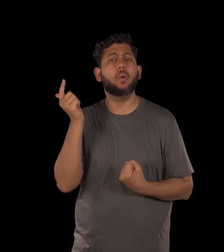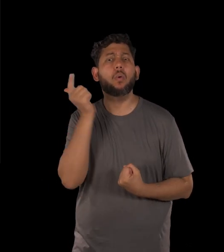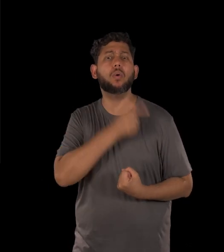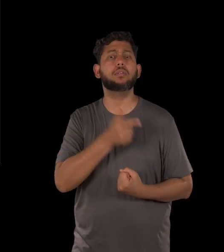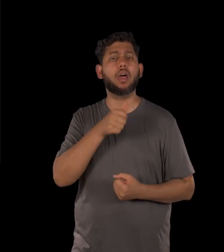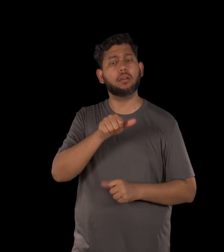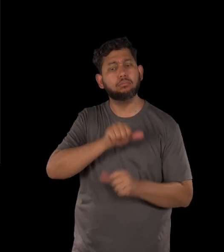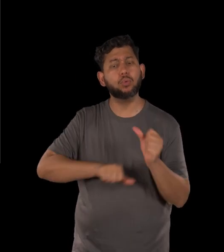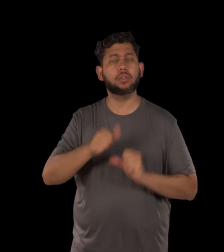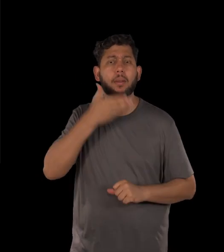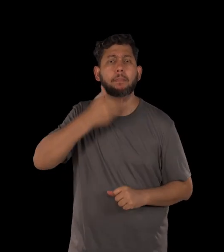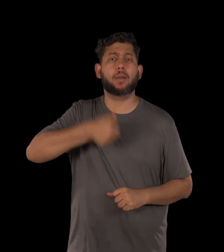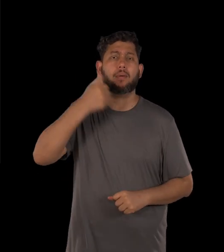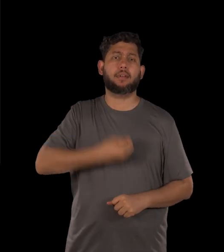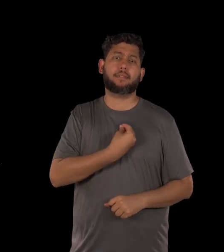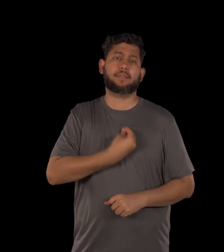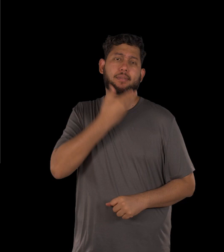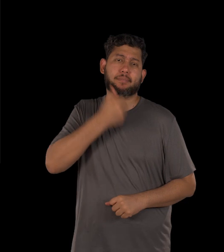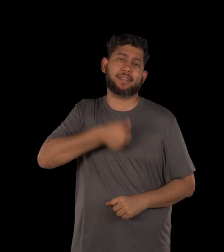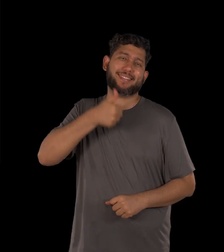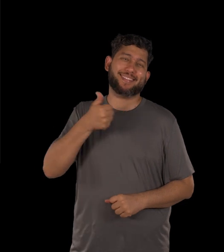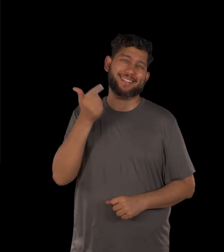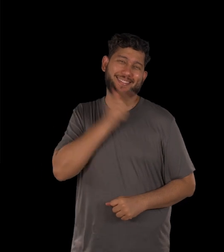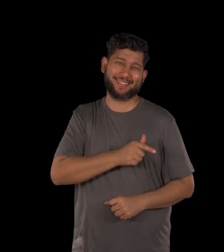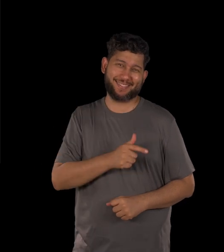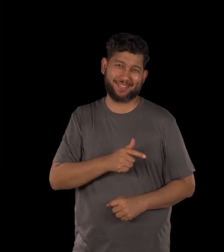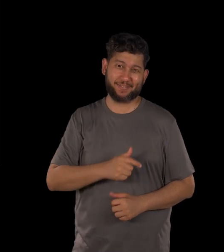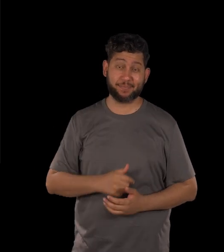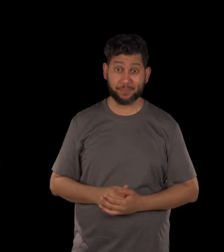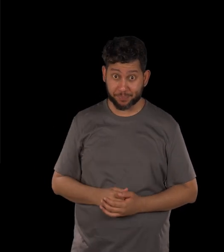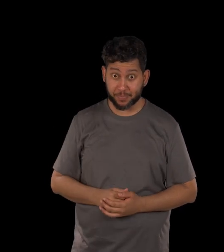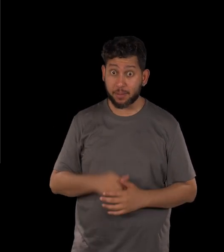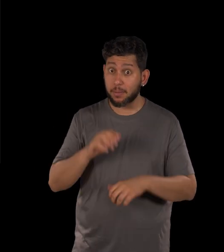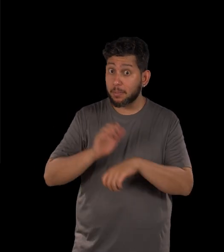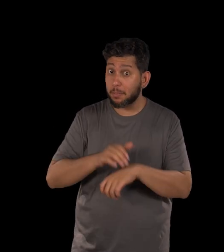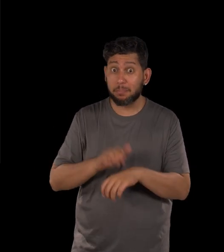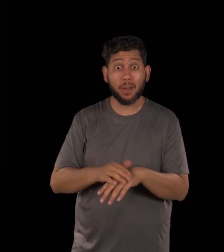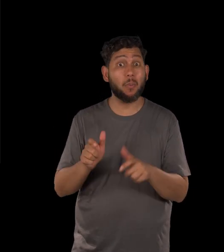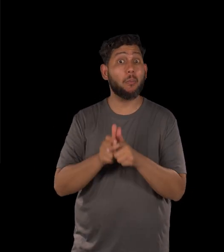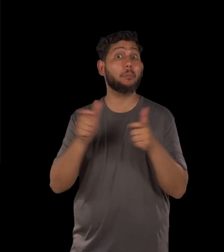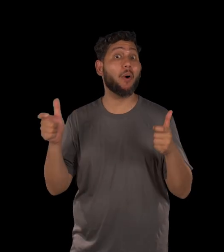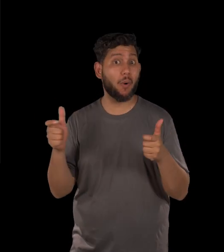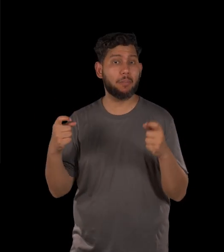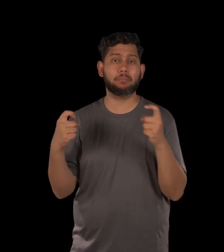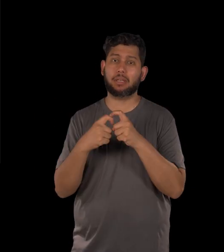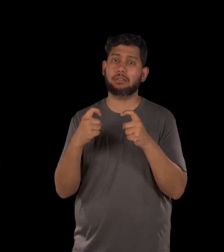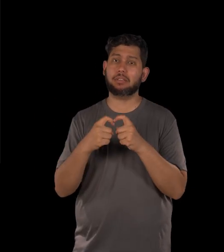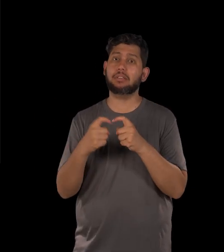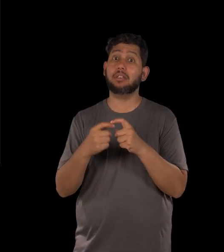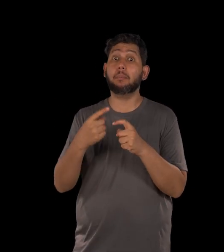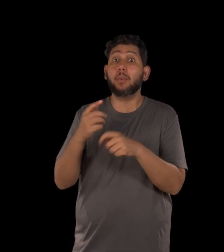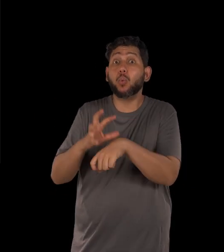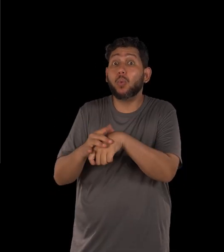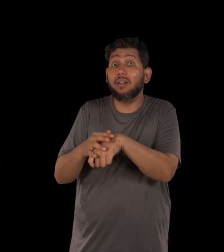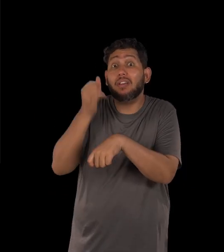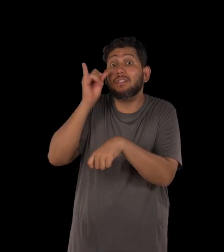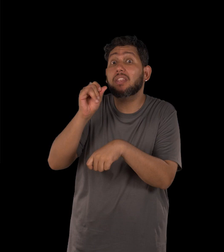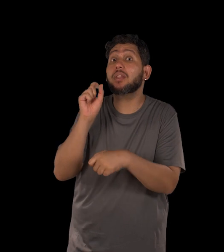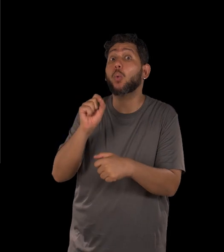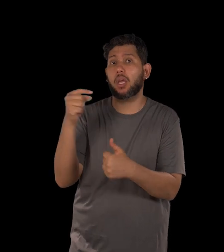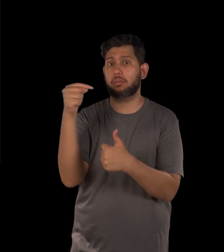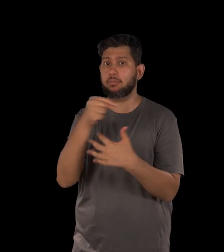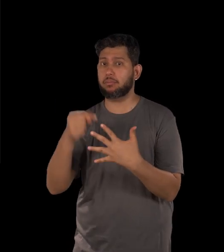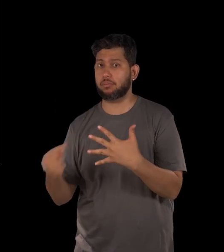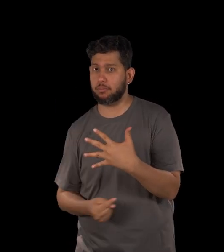muito a nossa qualidade de vida. Entre as medidas mais usadas pela medicina preventiva estão a prática diária